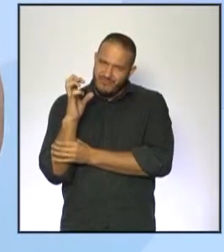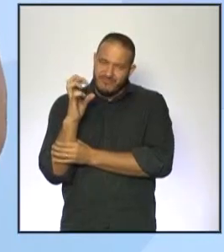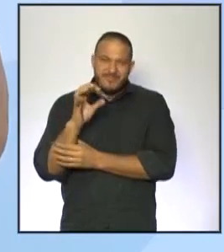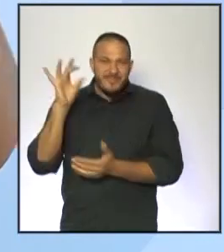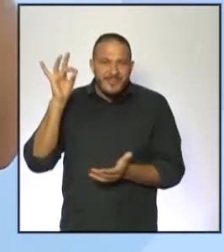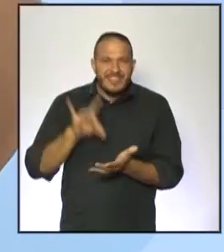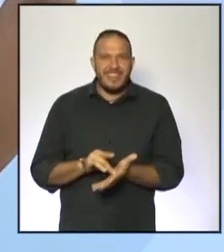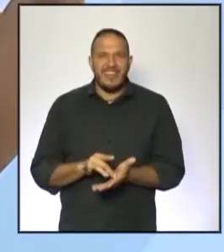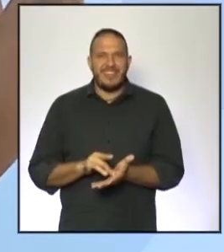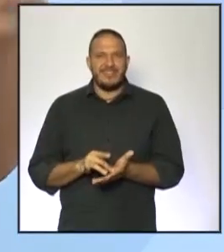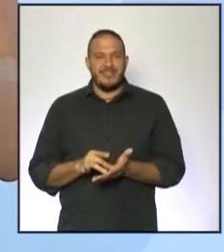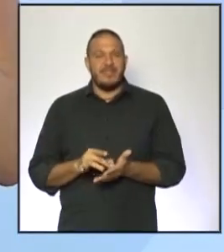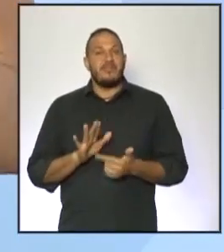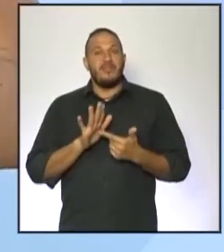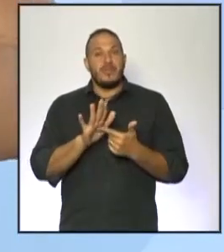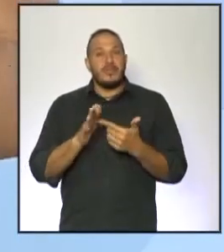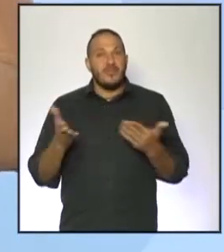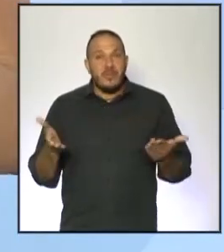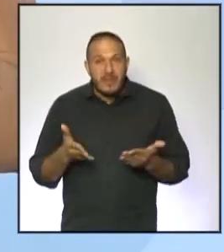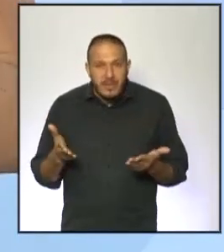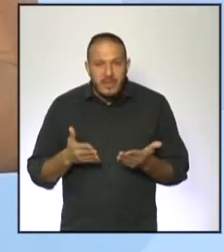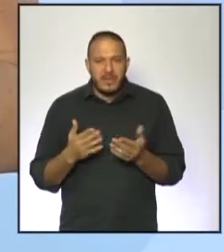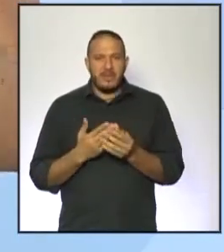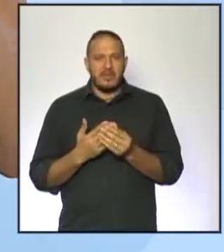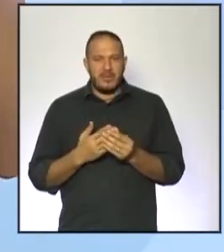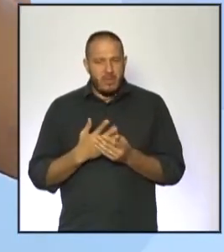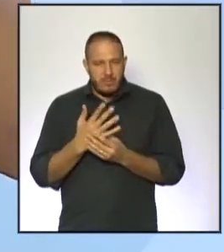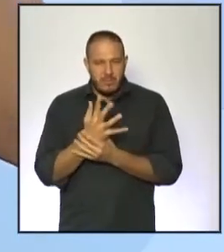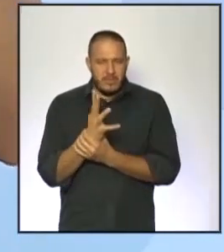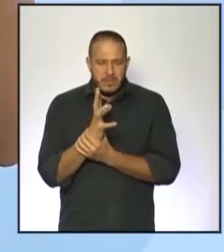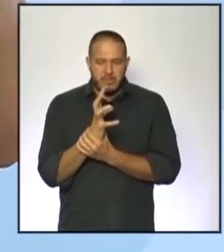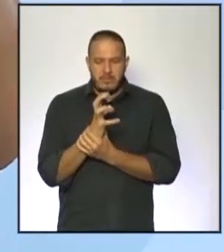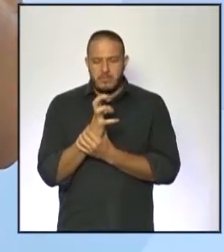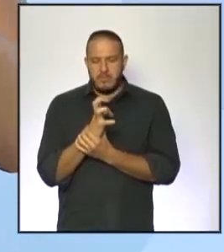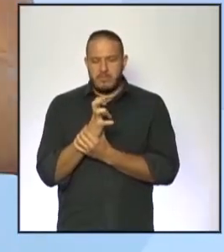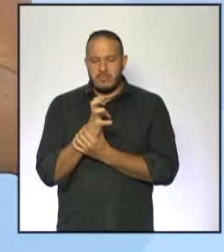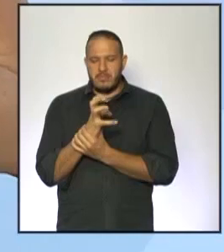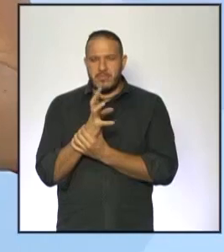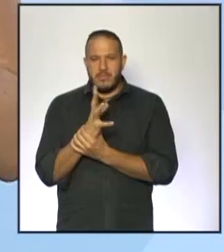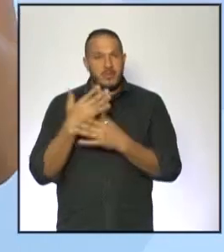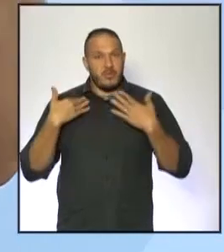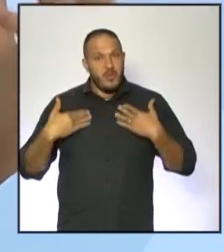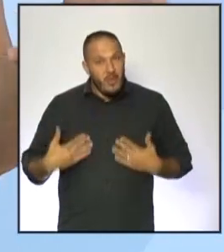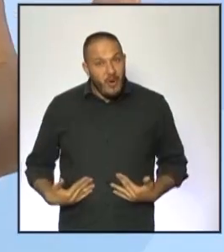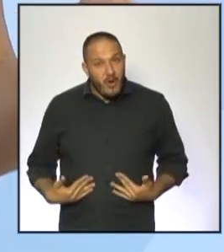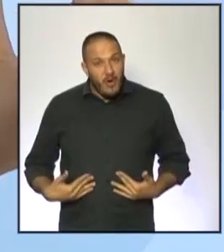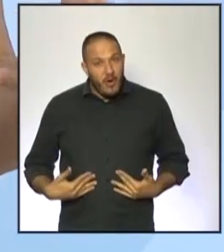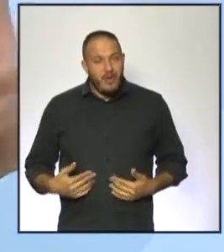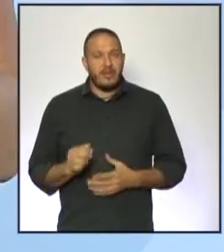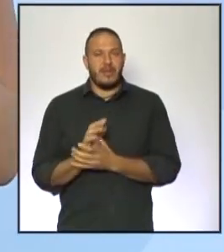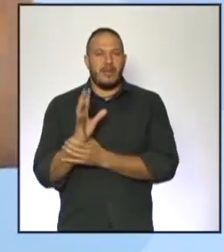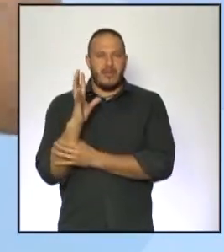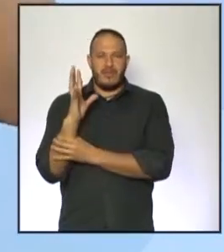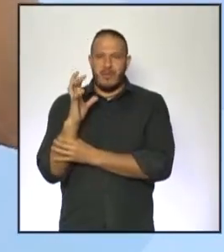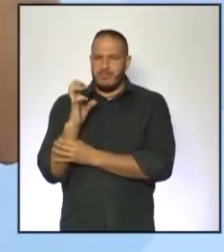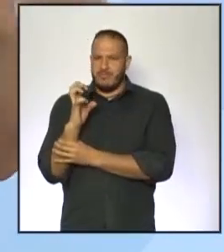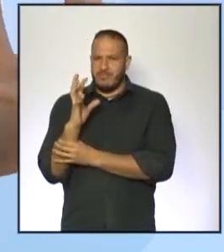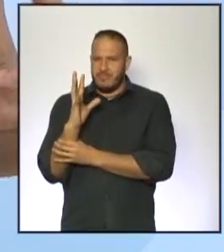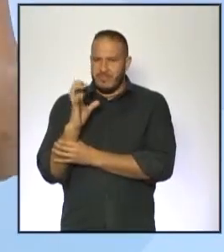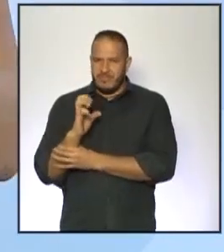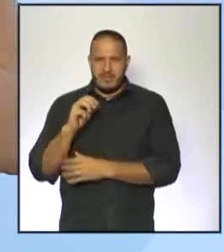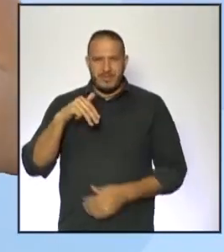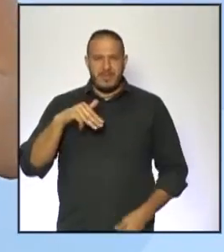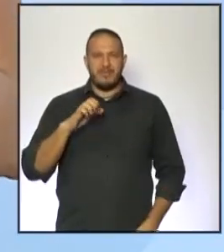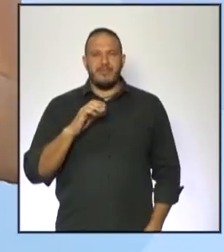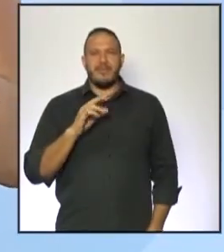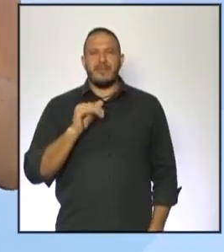verdade, reproduzindo as articulações do nosso corpo, do nosso comando. As mãos mecânicas, elas têm uma infinidade